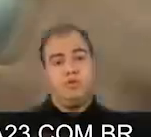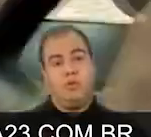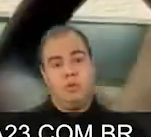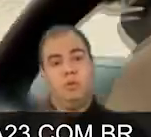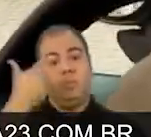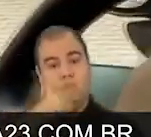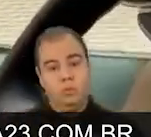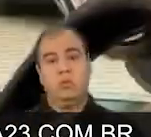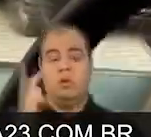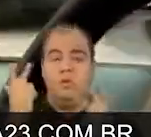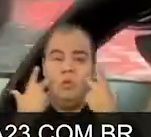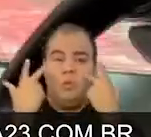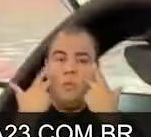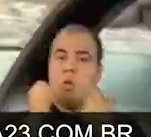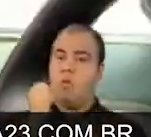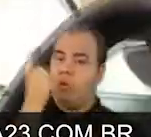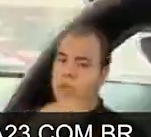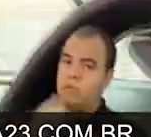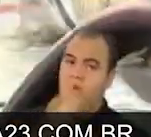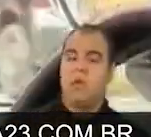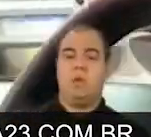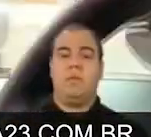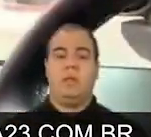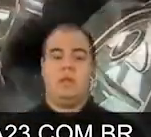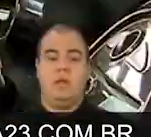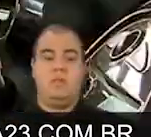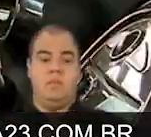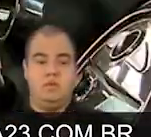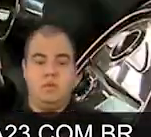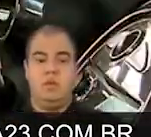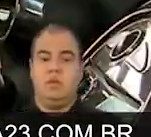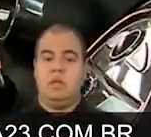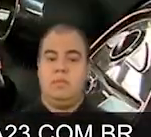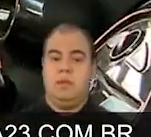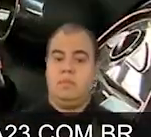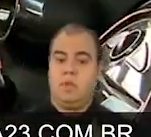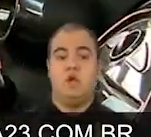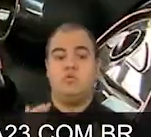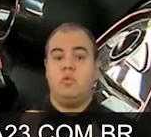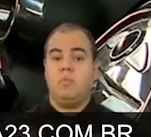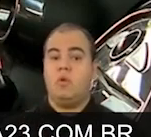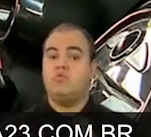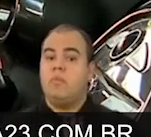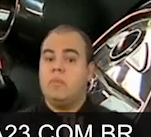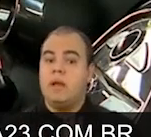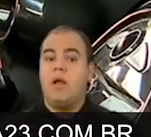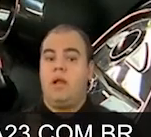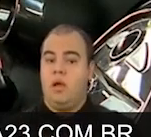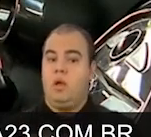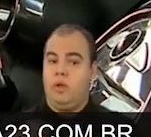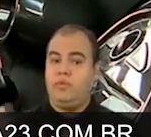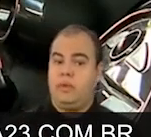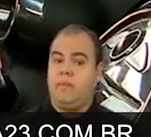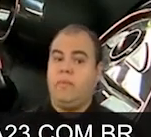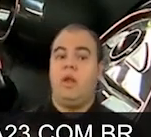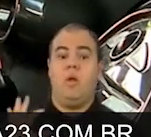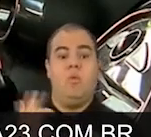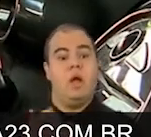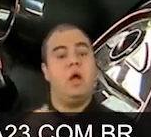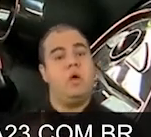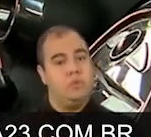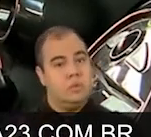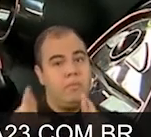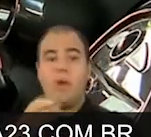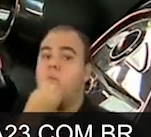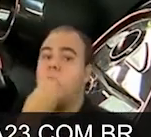conseguir viver, né? Trabalhar e ter o seu tempo para si mesmo e para a família. Eu só posso opinar sobre o aplicativo em si quando eu estiver trabalhando com ele. Espero que esteja bom o